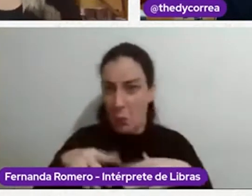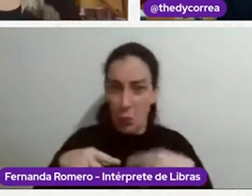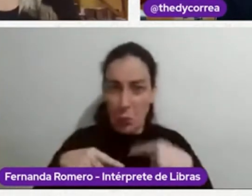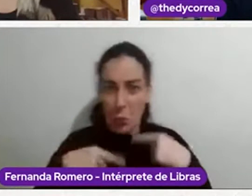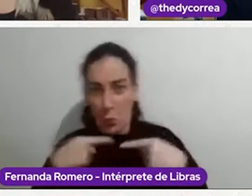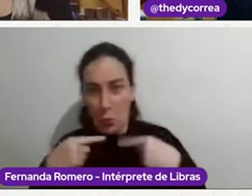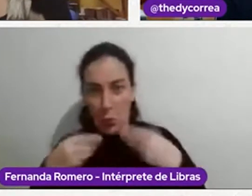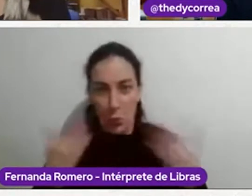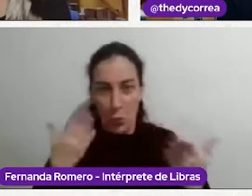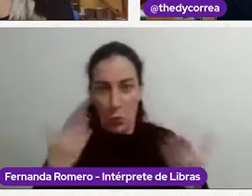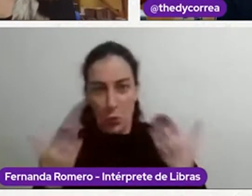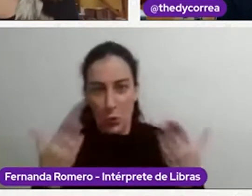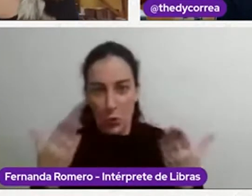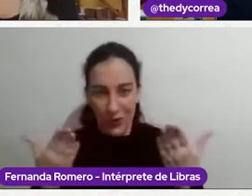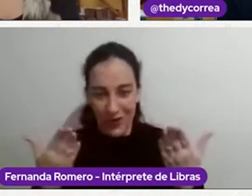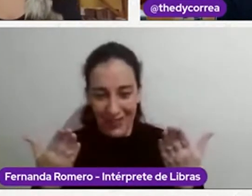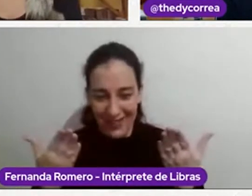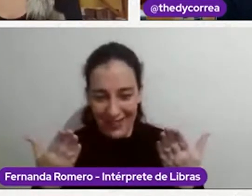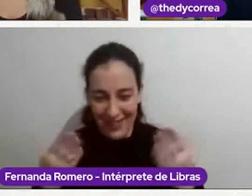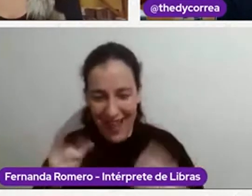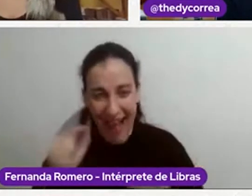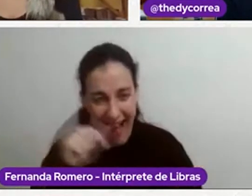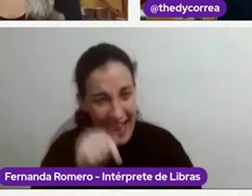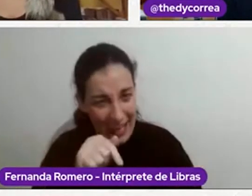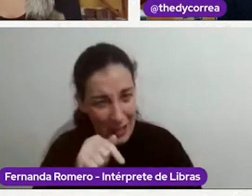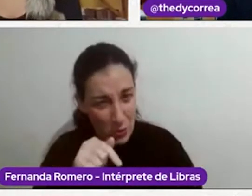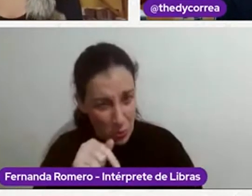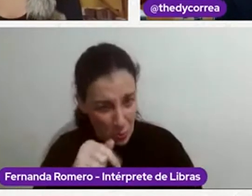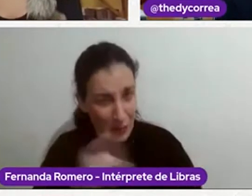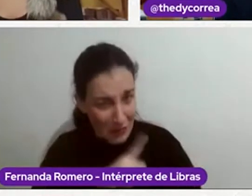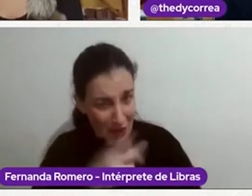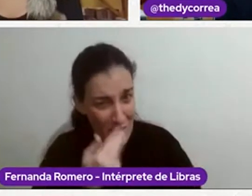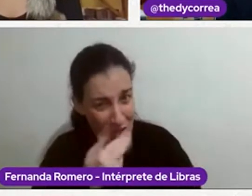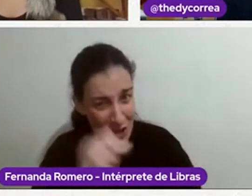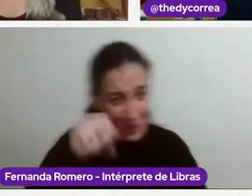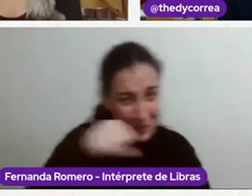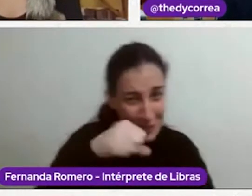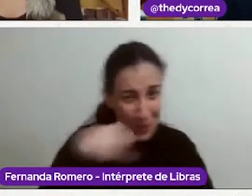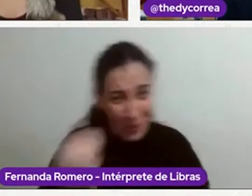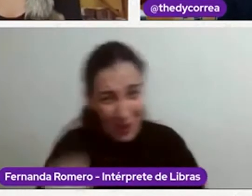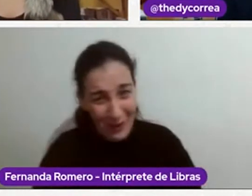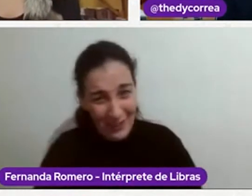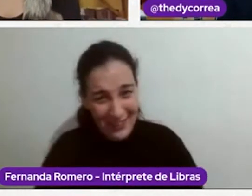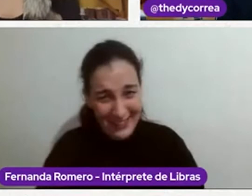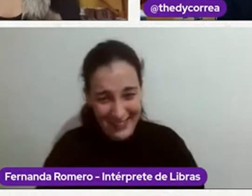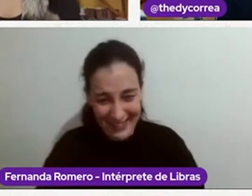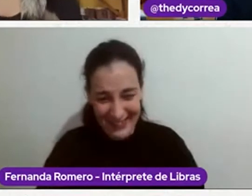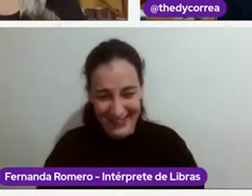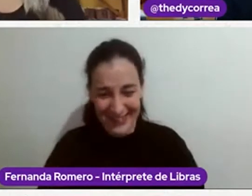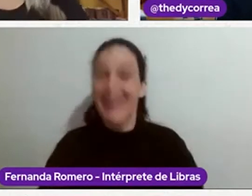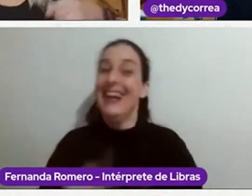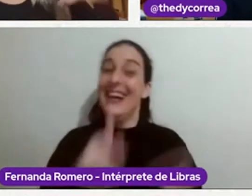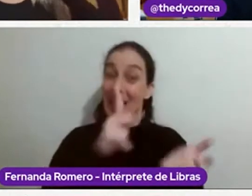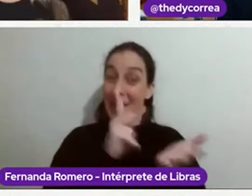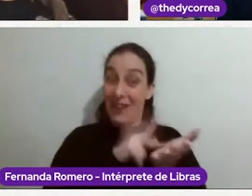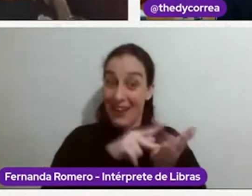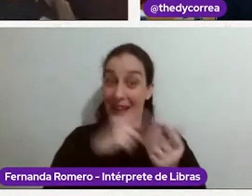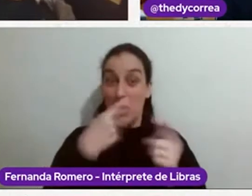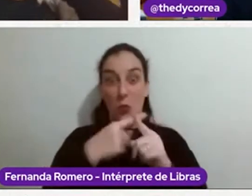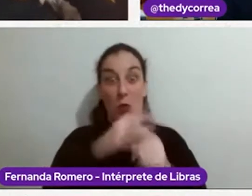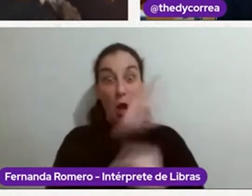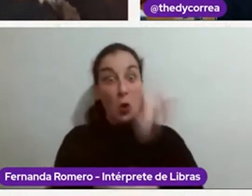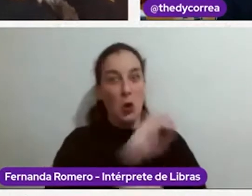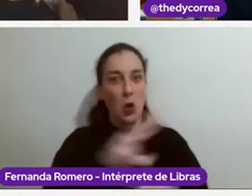A Alessandra nos diz aí se rolou esse jantar depois ou não. Essa é verdade, porque acaba show, é